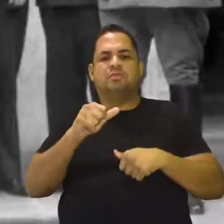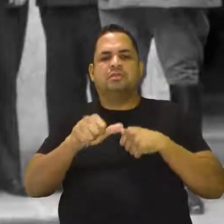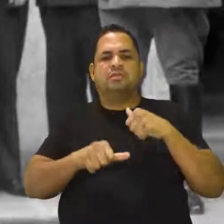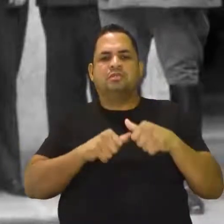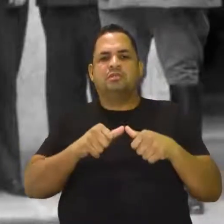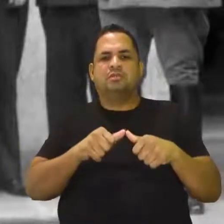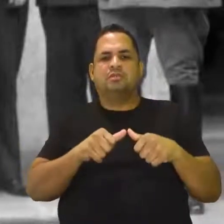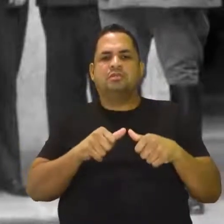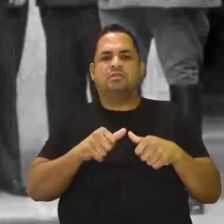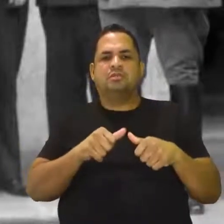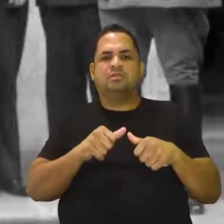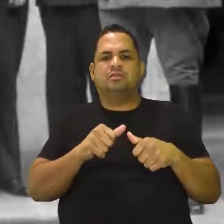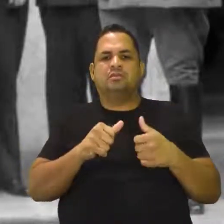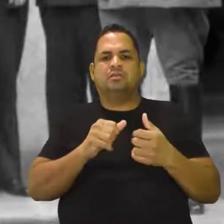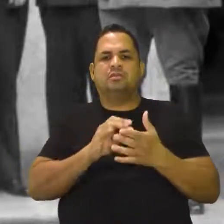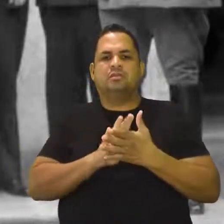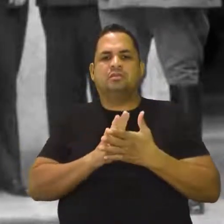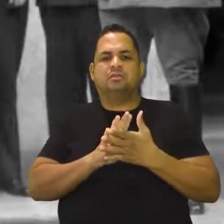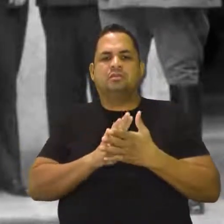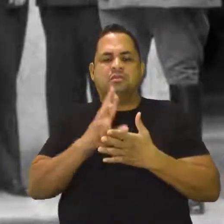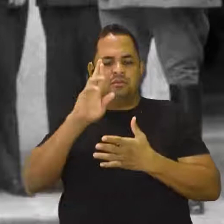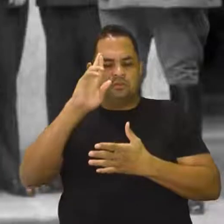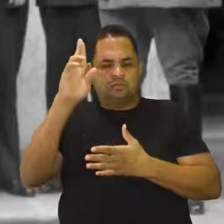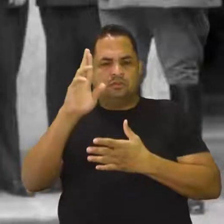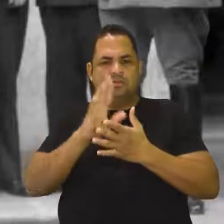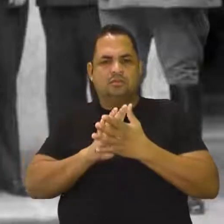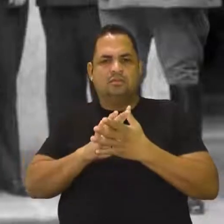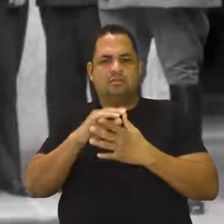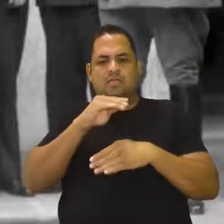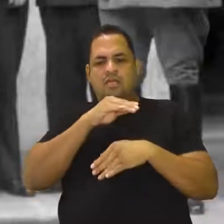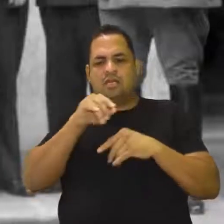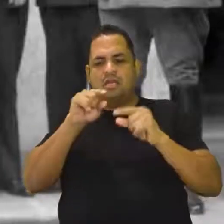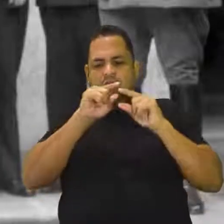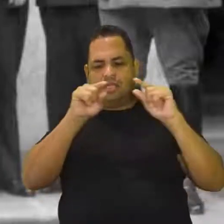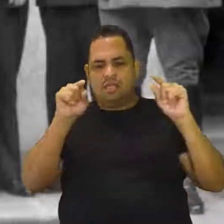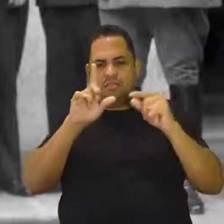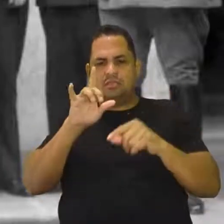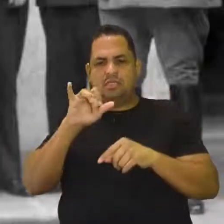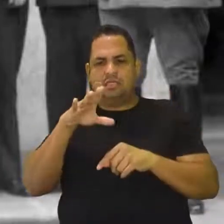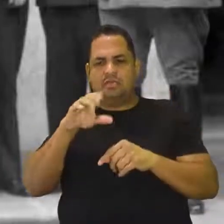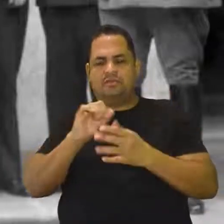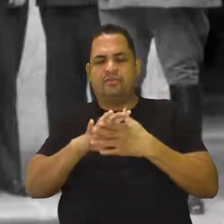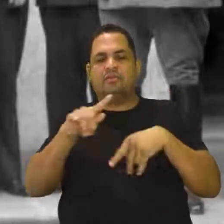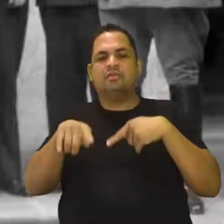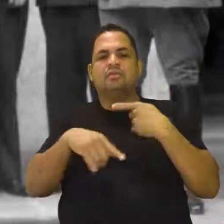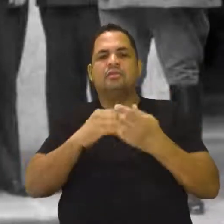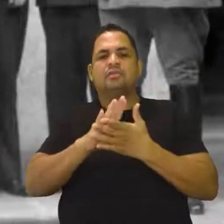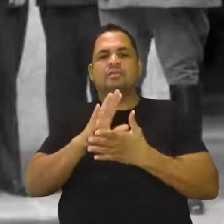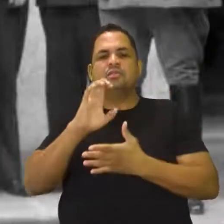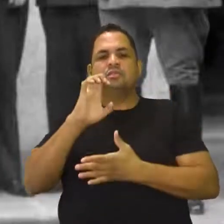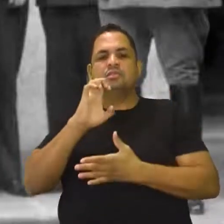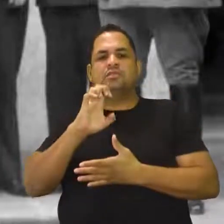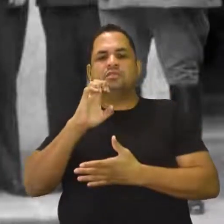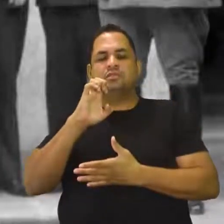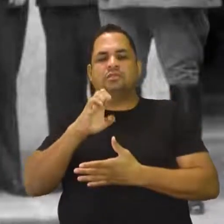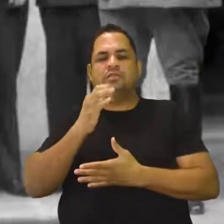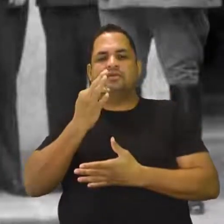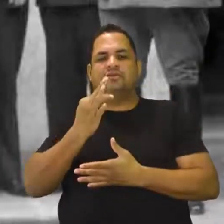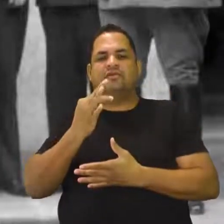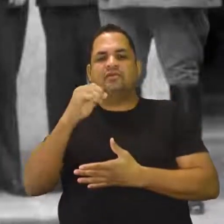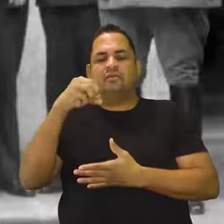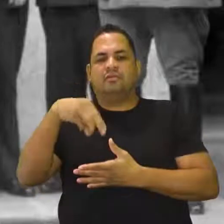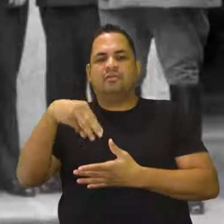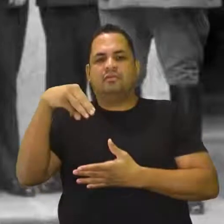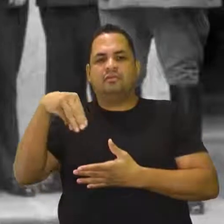torna diretor das linhas telegráficas e depois diretor da Estrada de Ferro Madeira Mamoré, o primeiro diretor